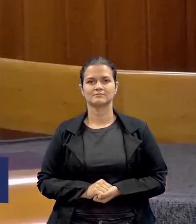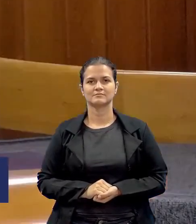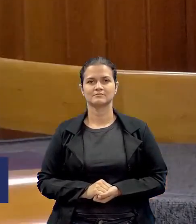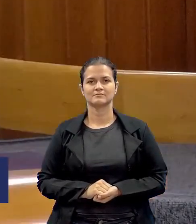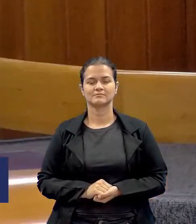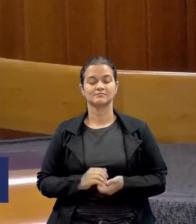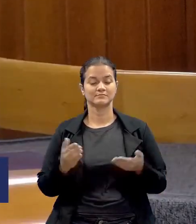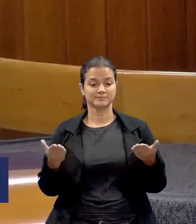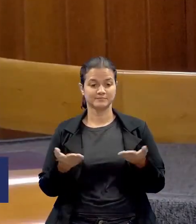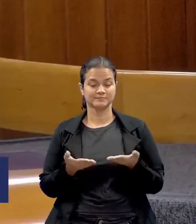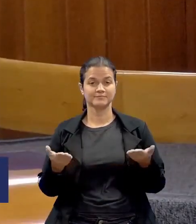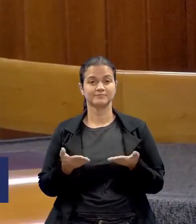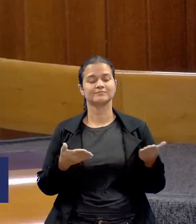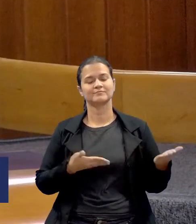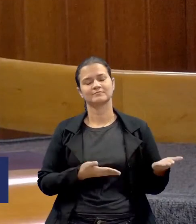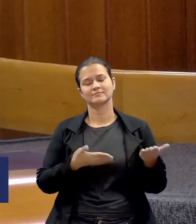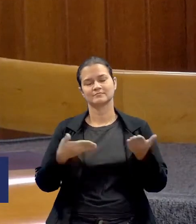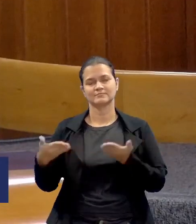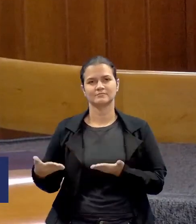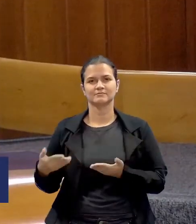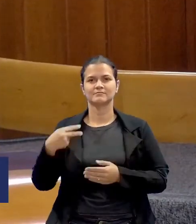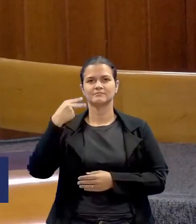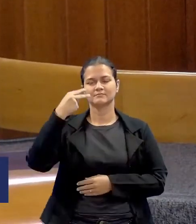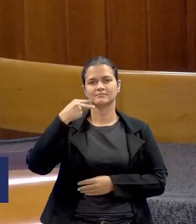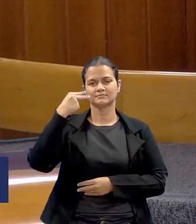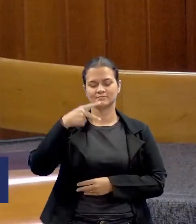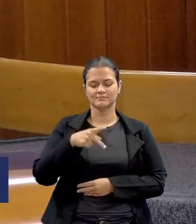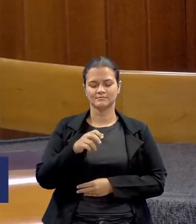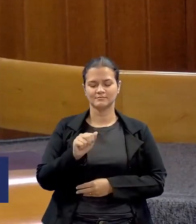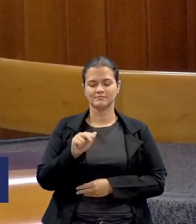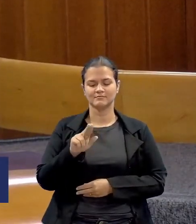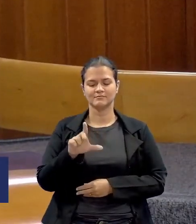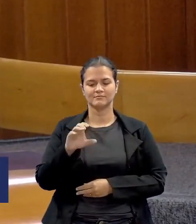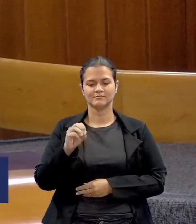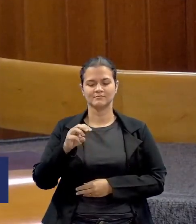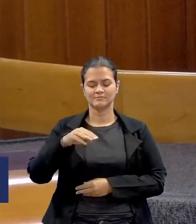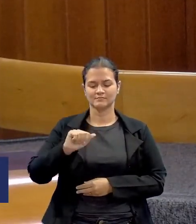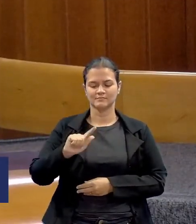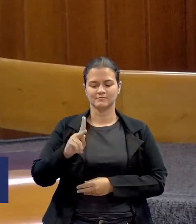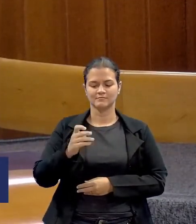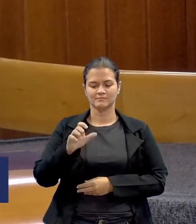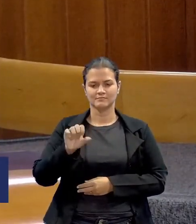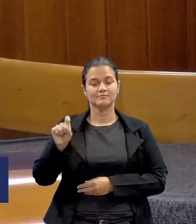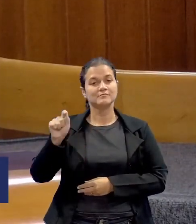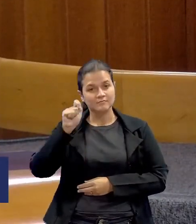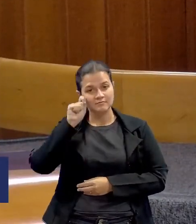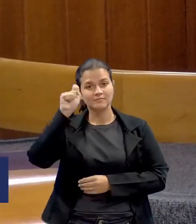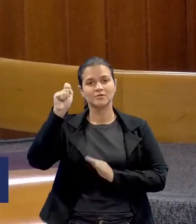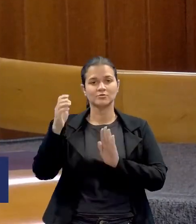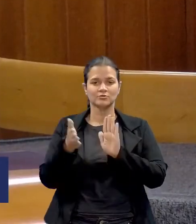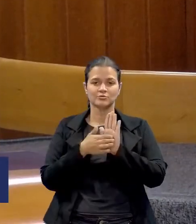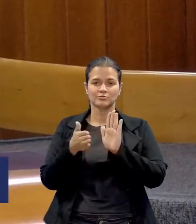Nesse instante, convidamos o vereador Paulo Magalhães, autor da proposta de realização desta